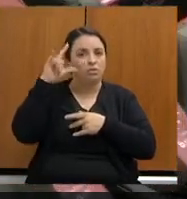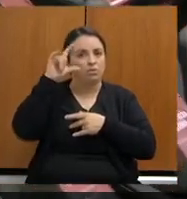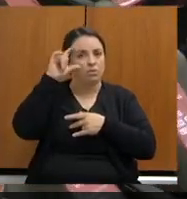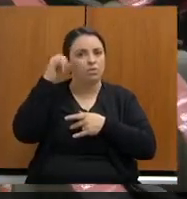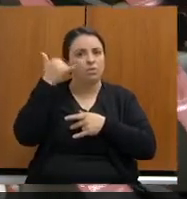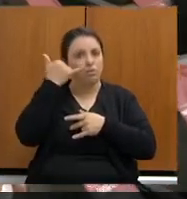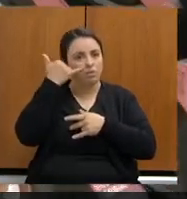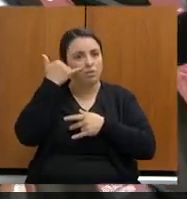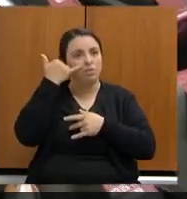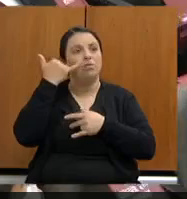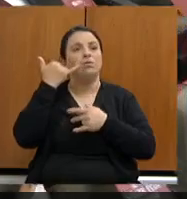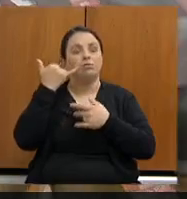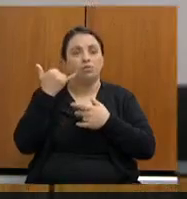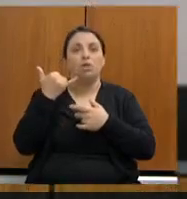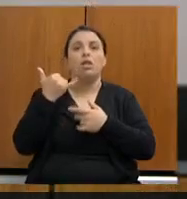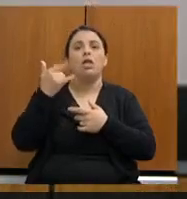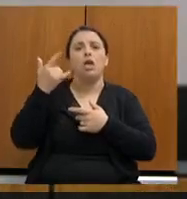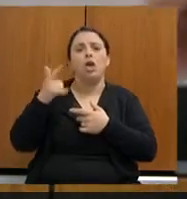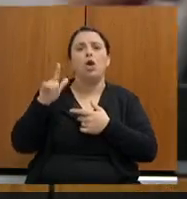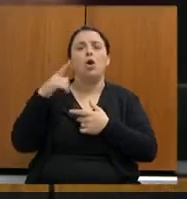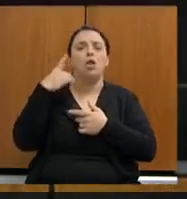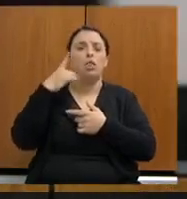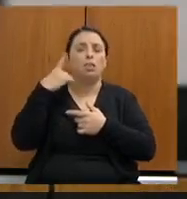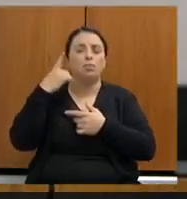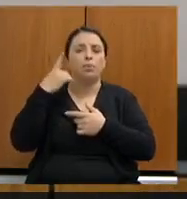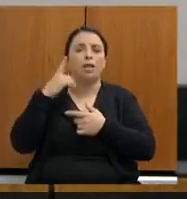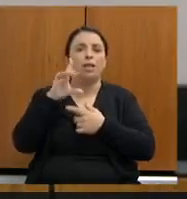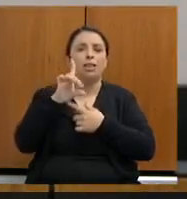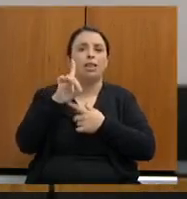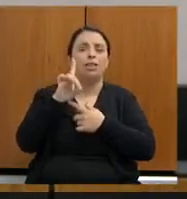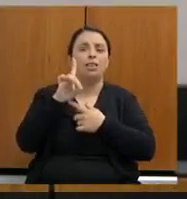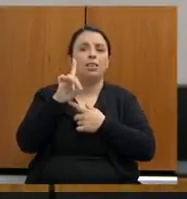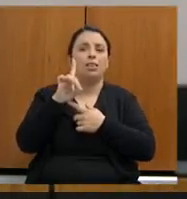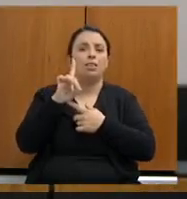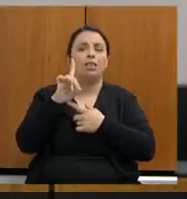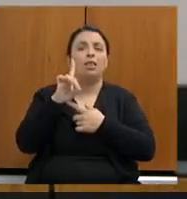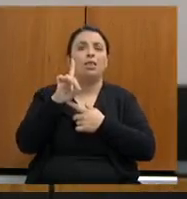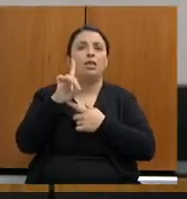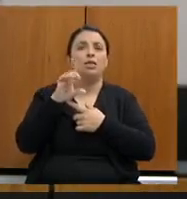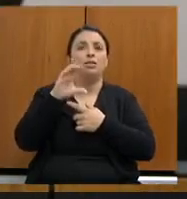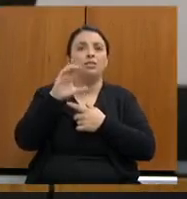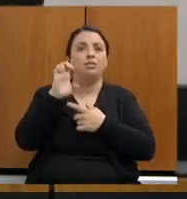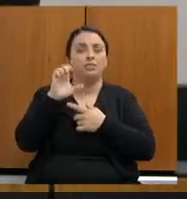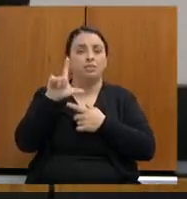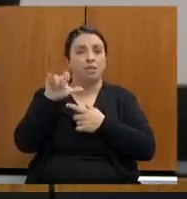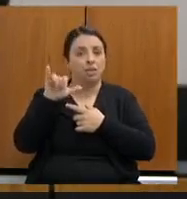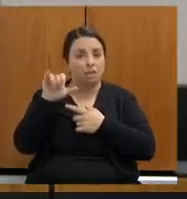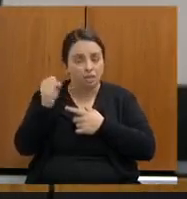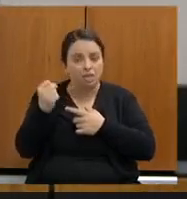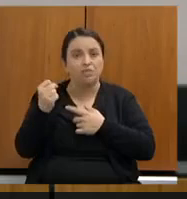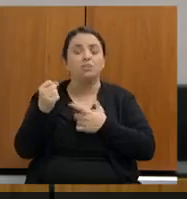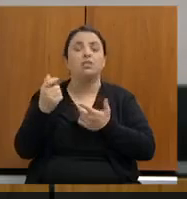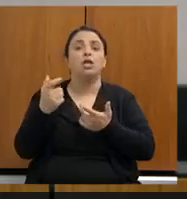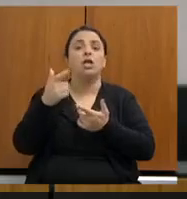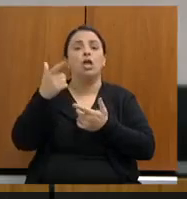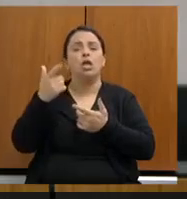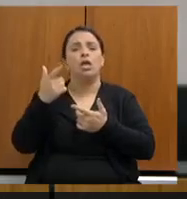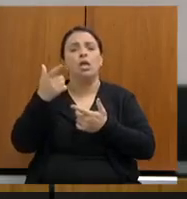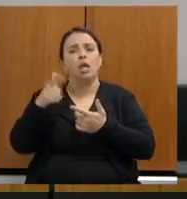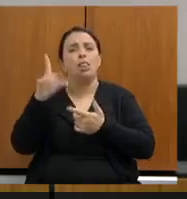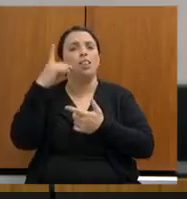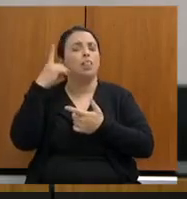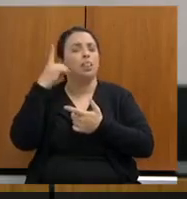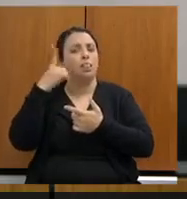e ilustre colega deputada dá uma desculpa feliz da Viola e também Ana Paula